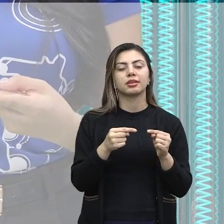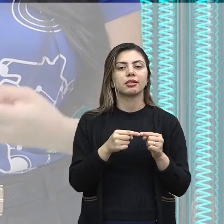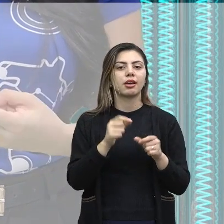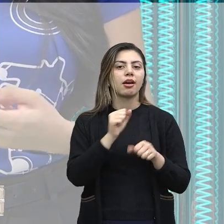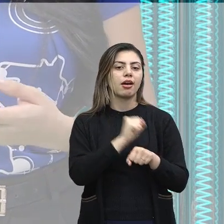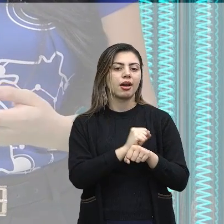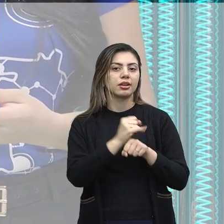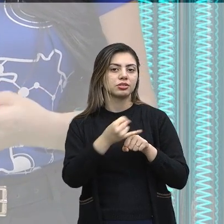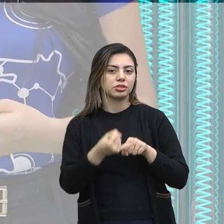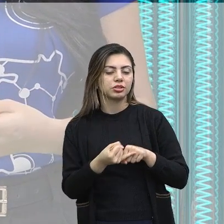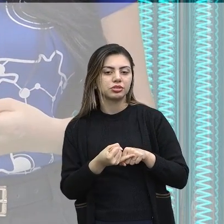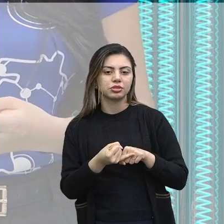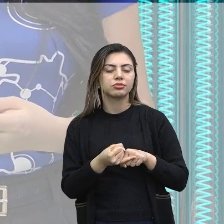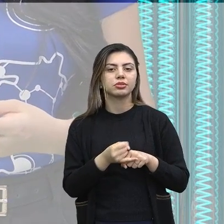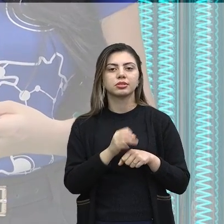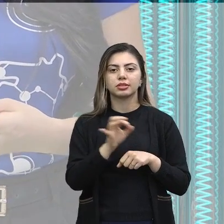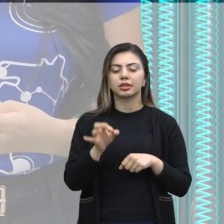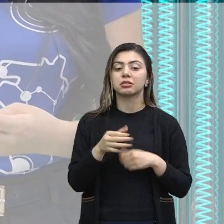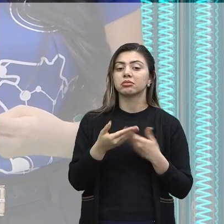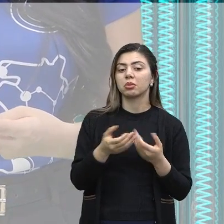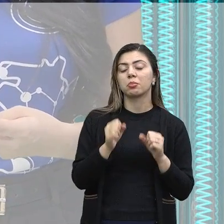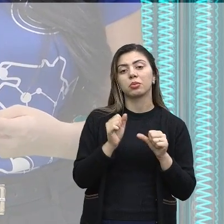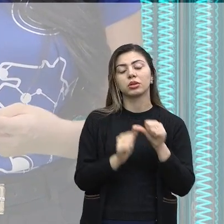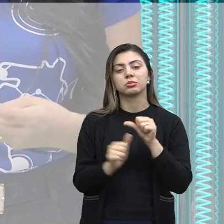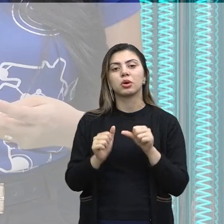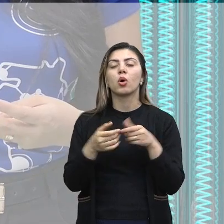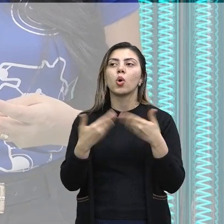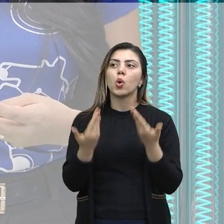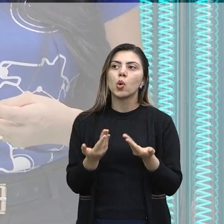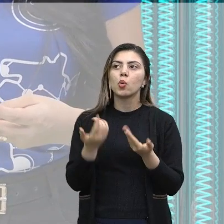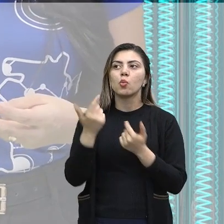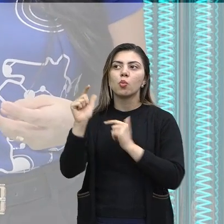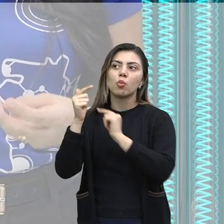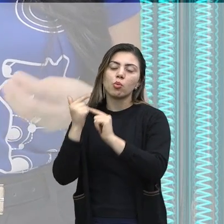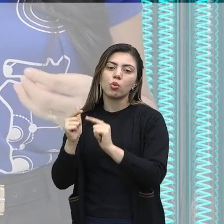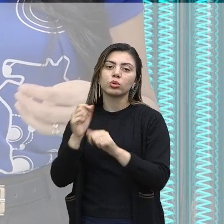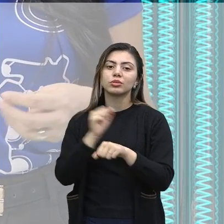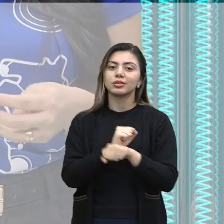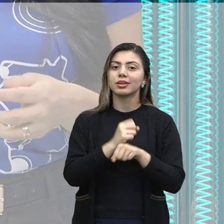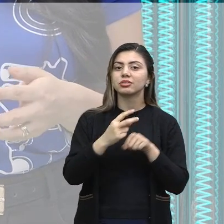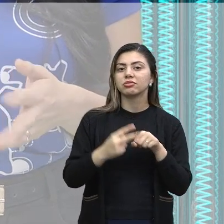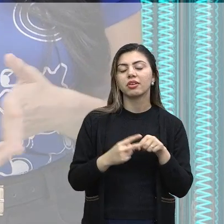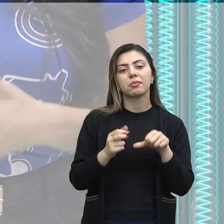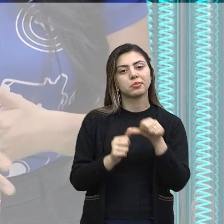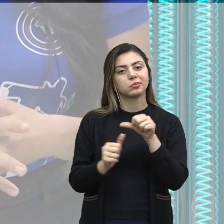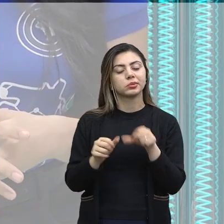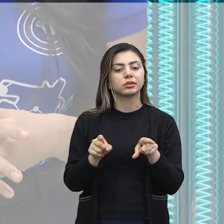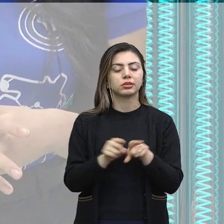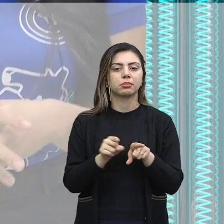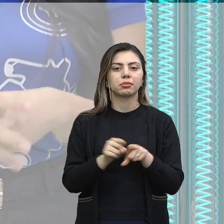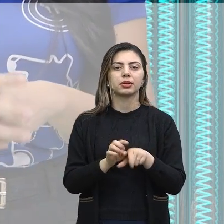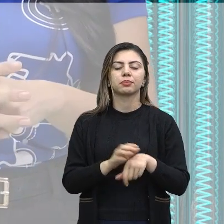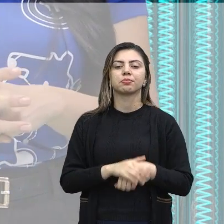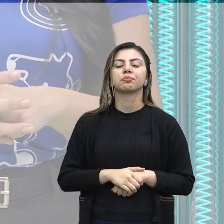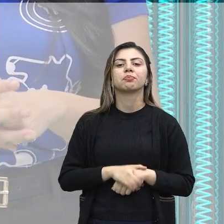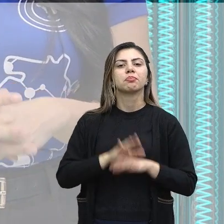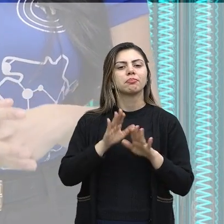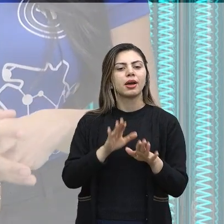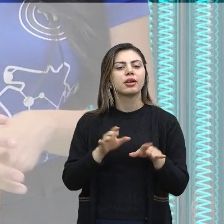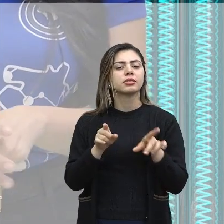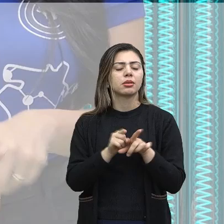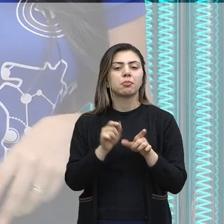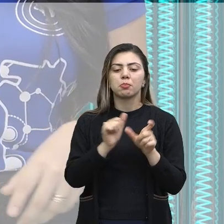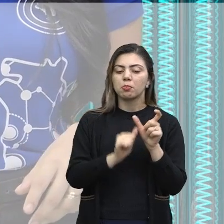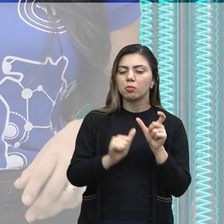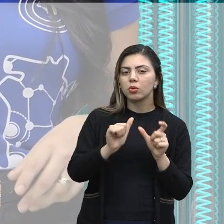verbos, adjetivos ou outros advérbios também. E eles não só modificam, como eles também